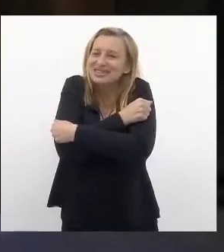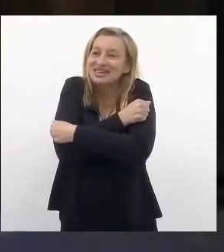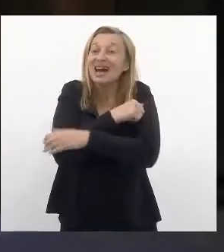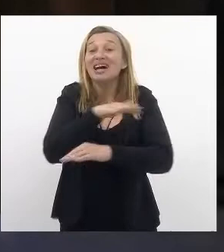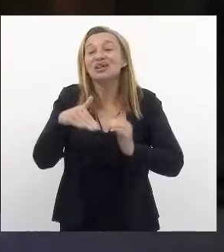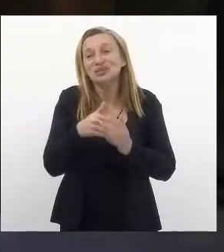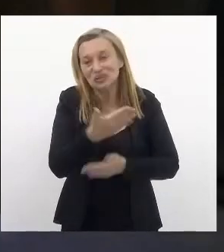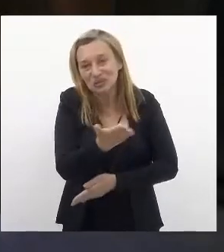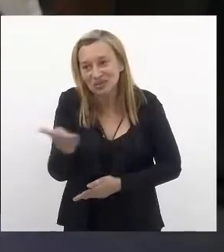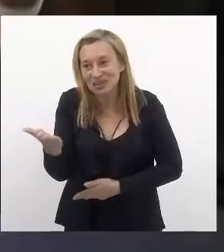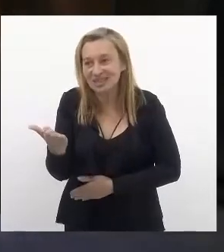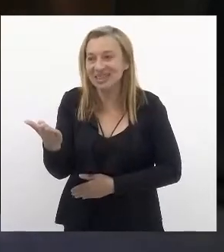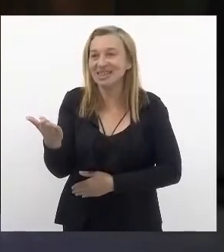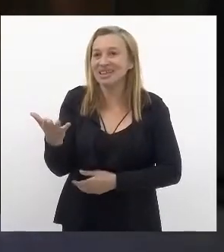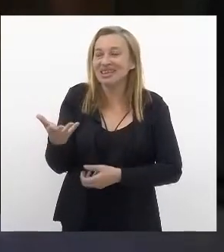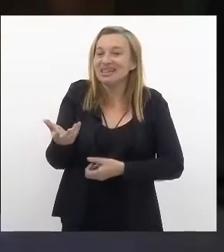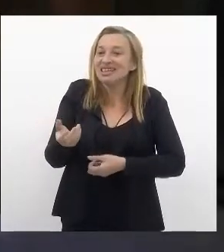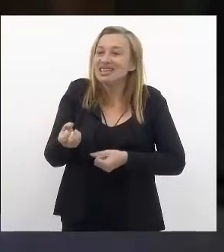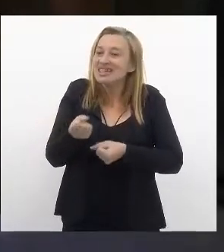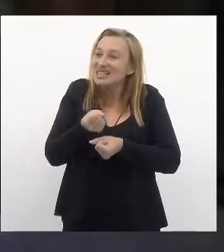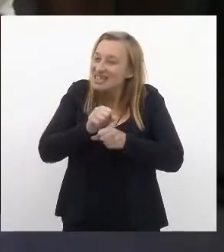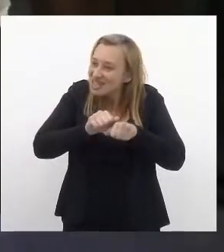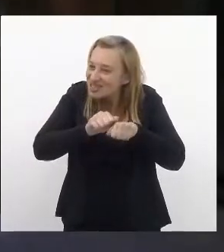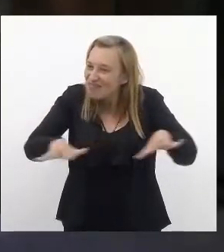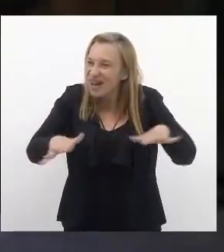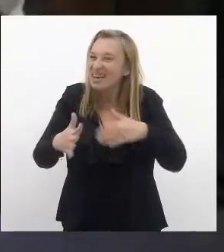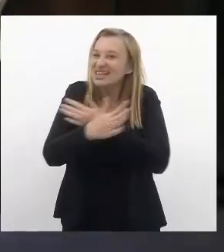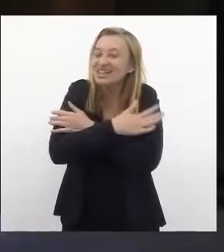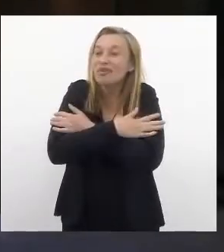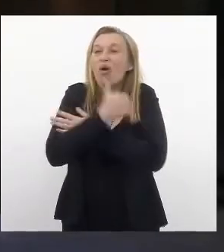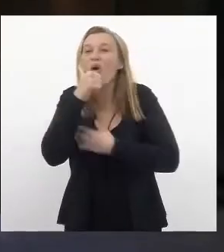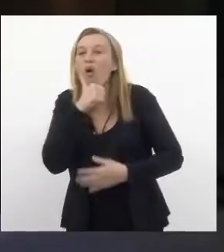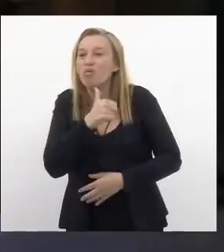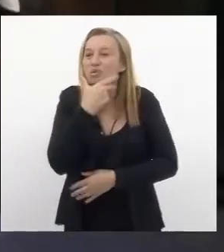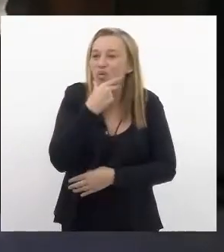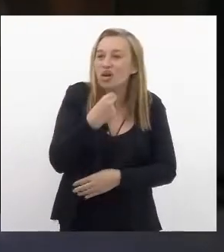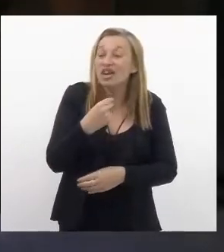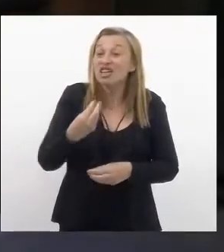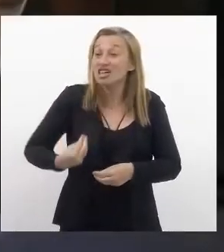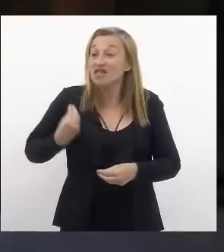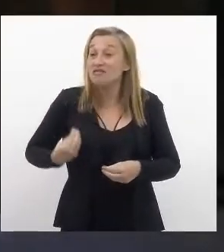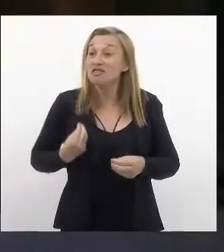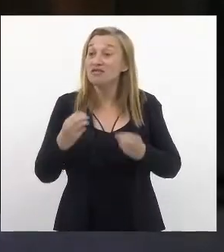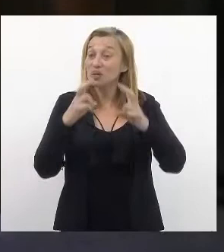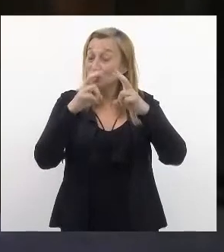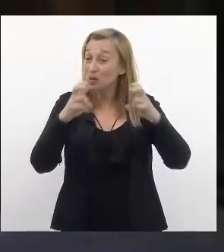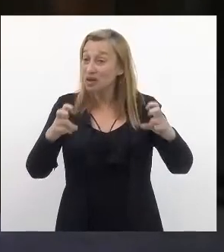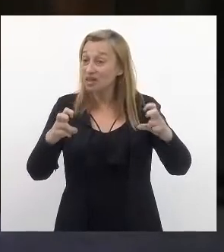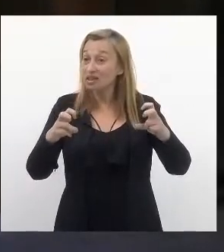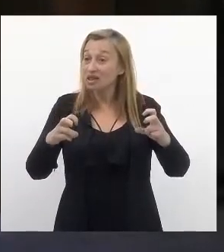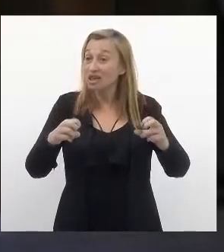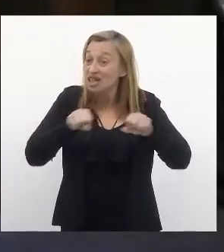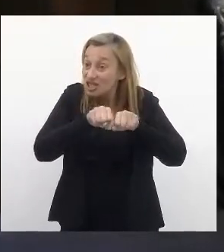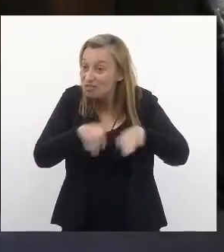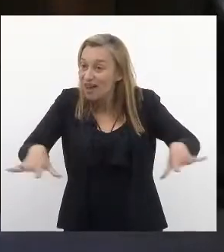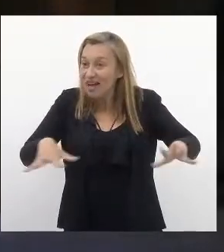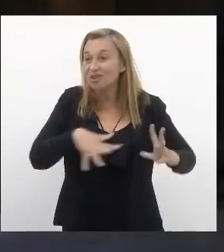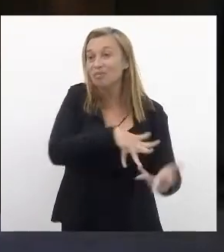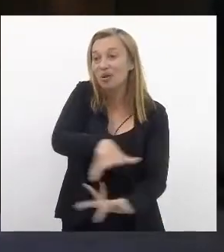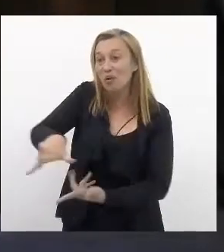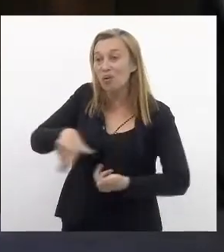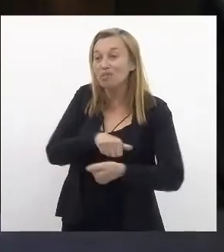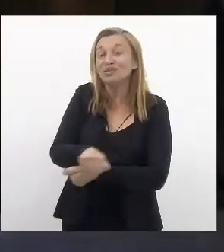todos vocês, que se estenda esse abraço a todos os homens e mulheres que vivem no Líbano ou espalhados pelo mundo. Que a gente